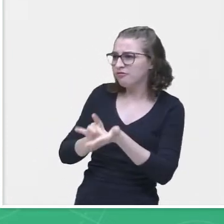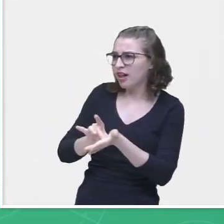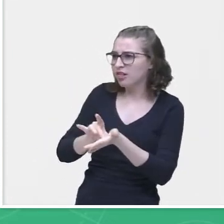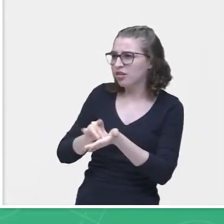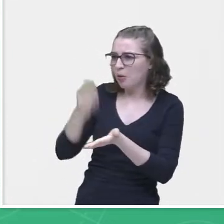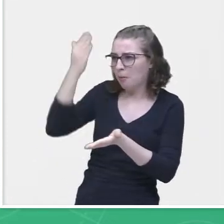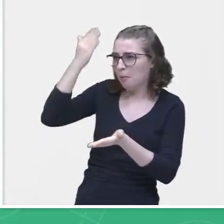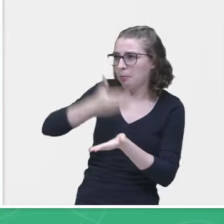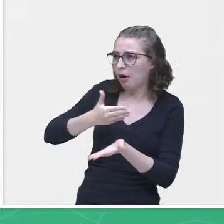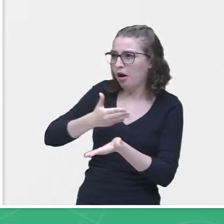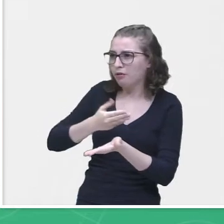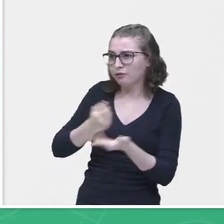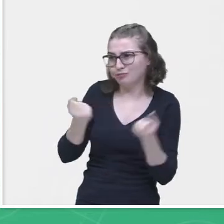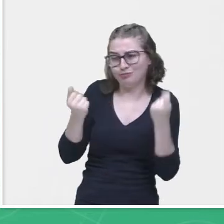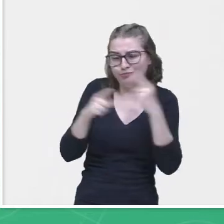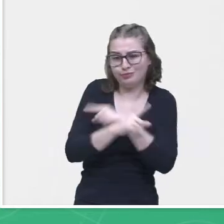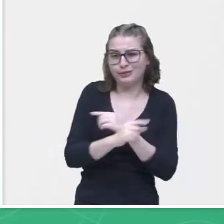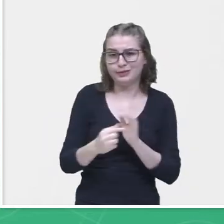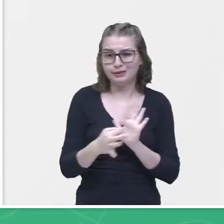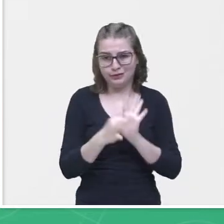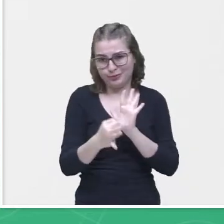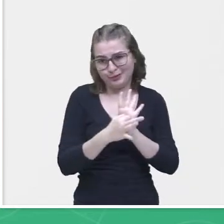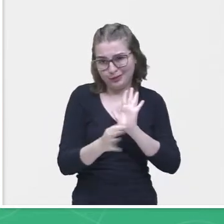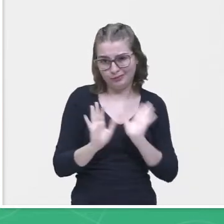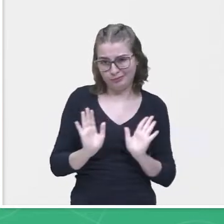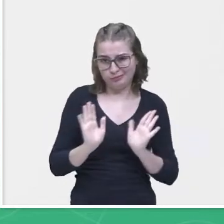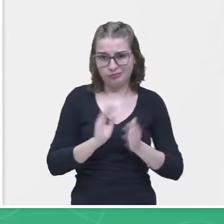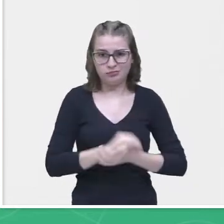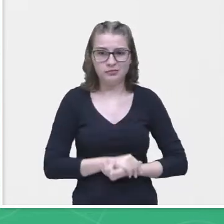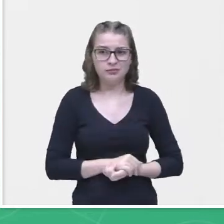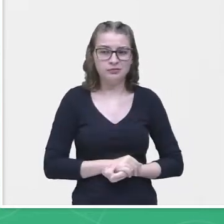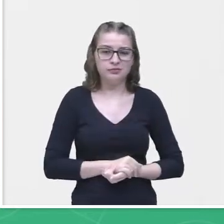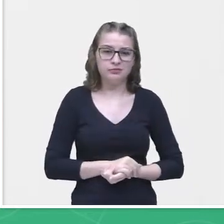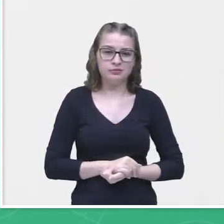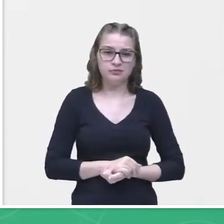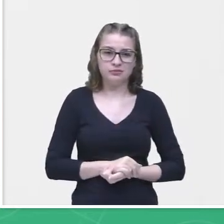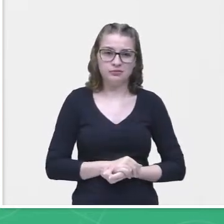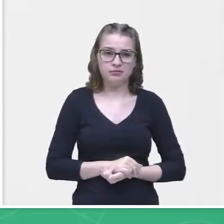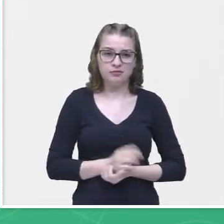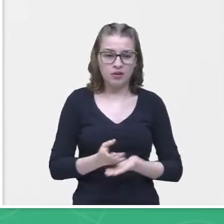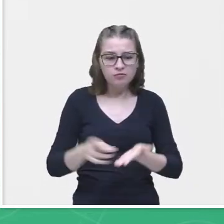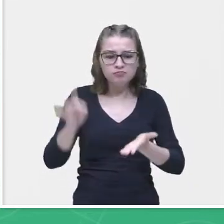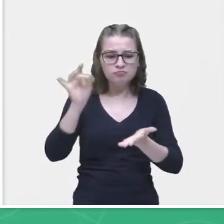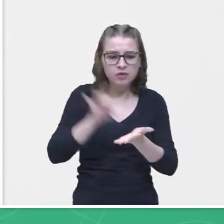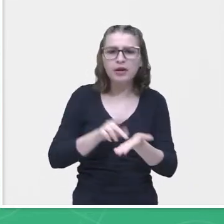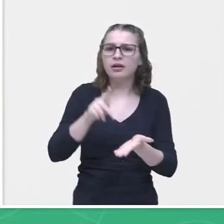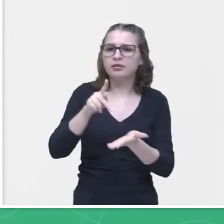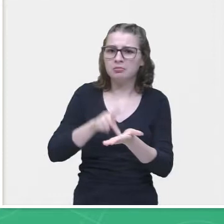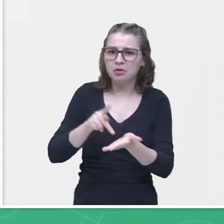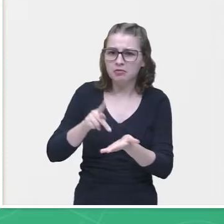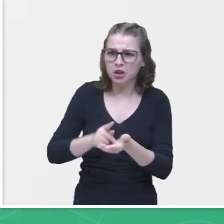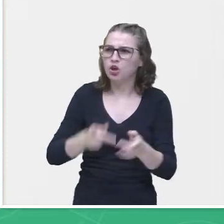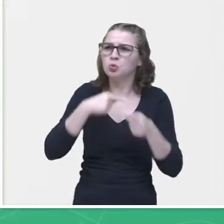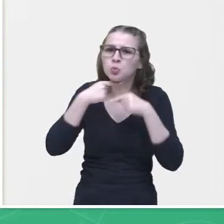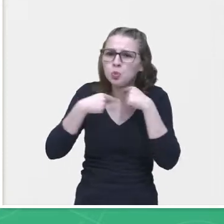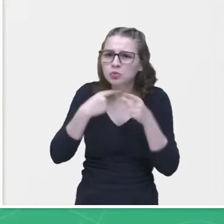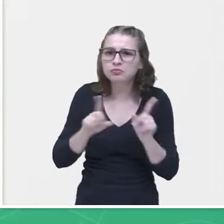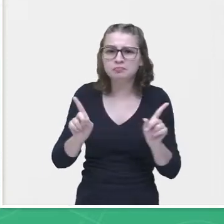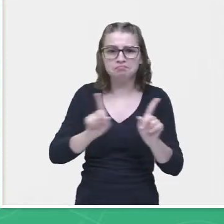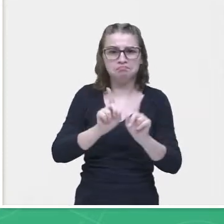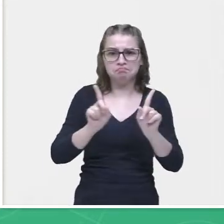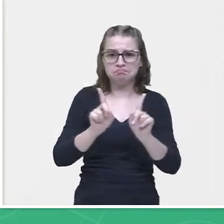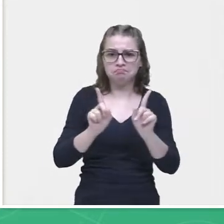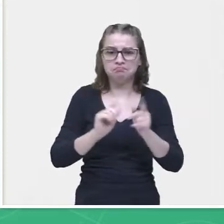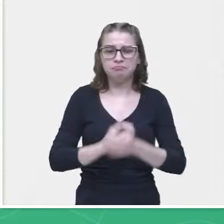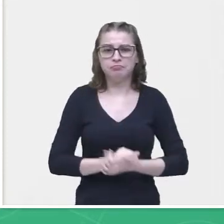Algumas pessoas gostam de utilizar dessa forma. Então, olha o fato, é uma realidade, uma verdade inquestionável. Então, quando algo ali